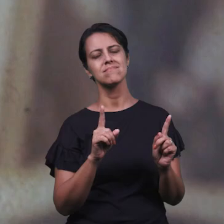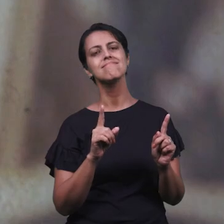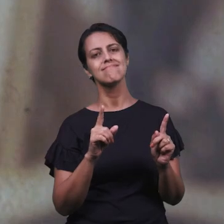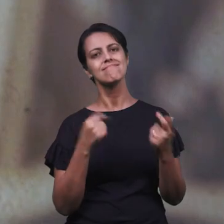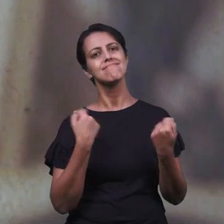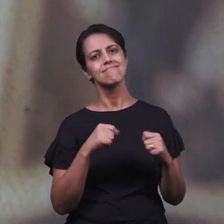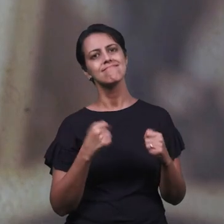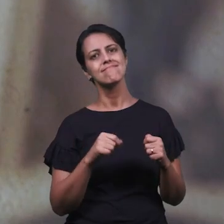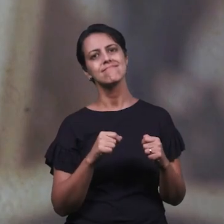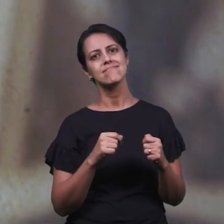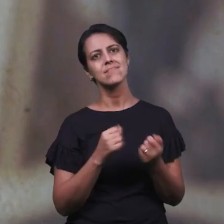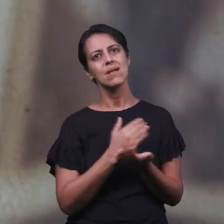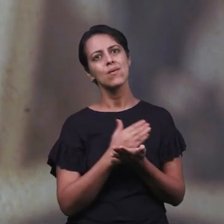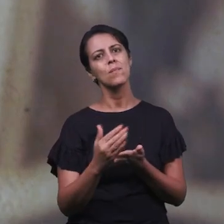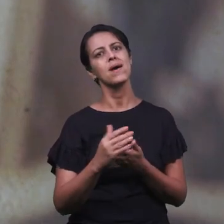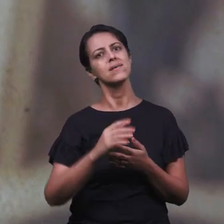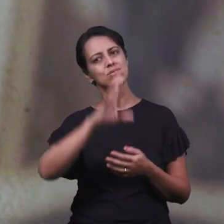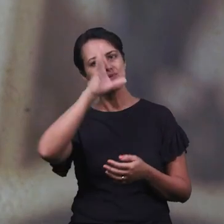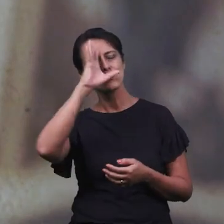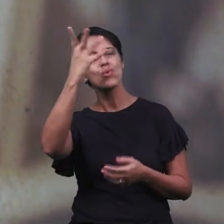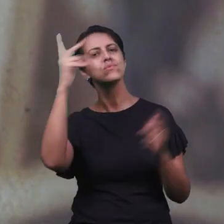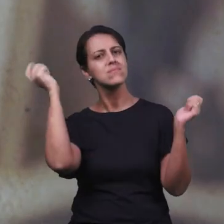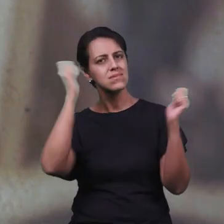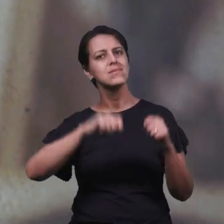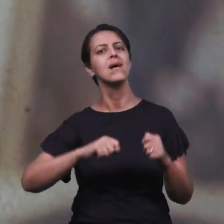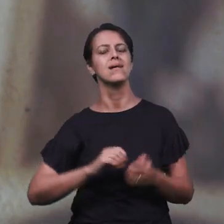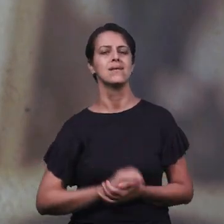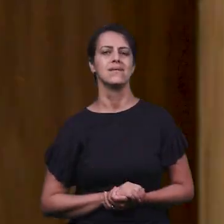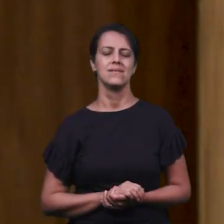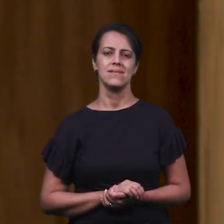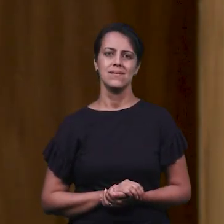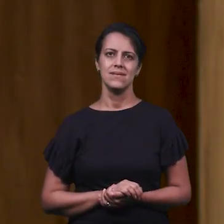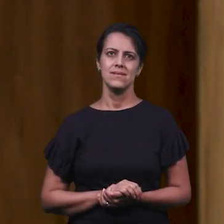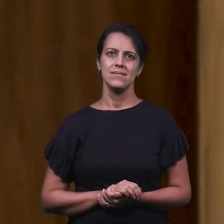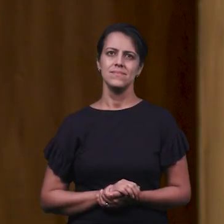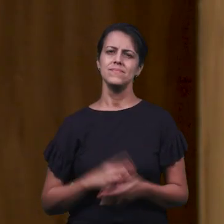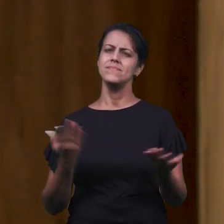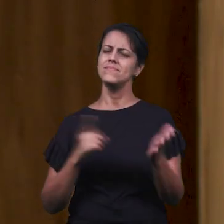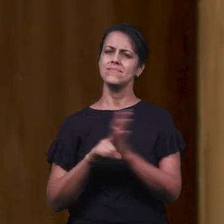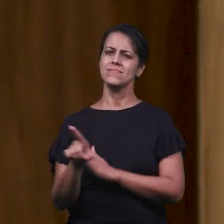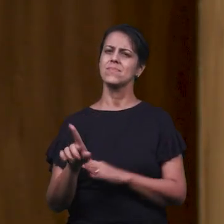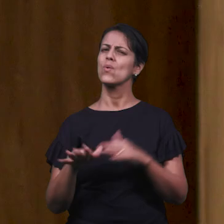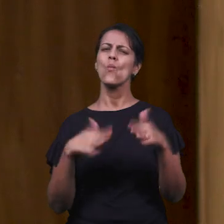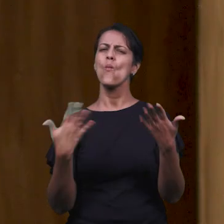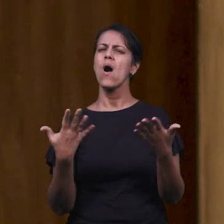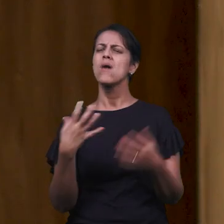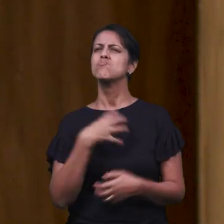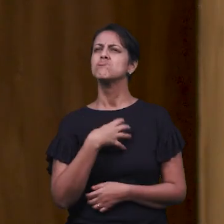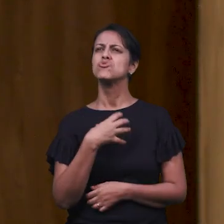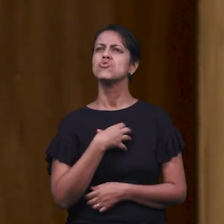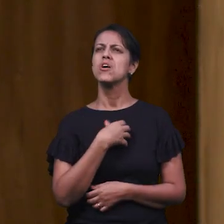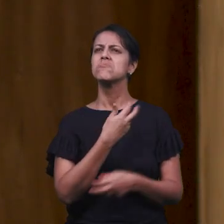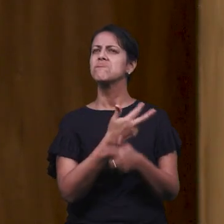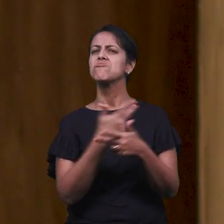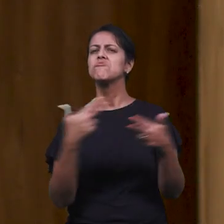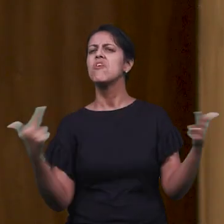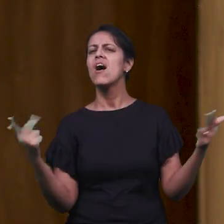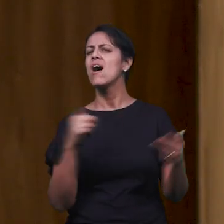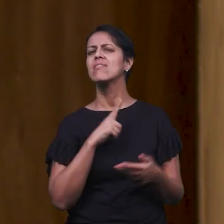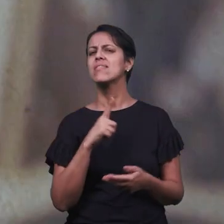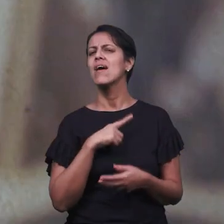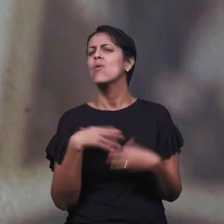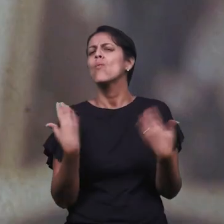celeridade maior na solução ali de uma demanda. E quais seriam os meios utilizados, doutor